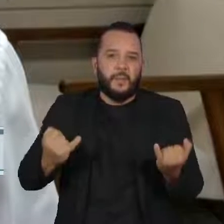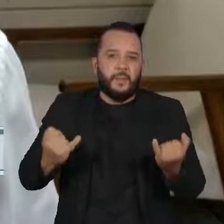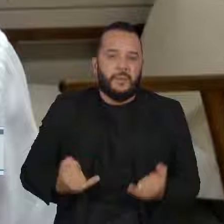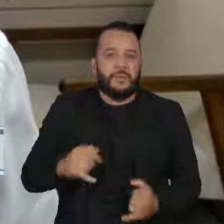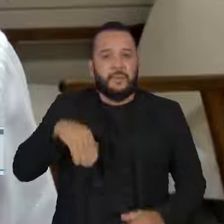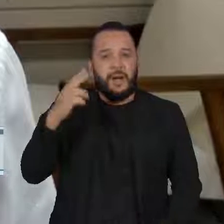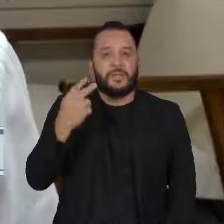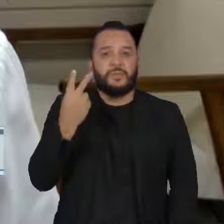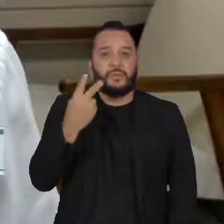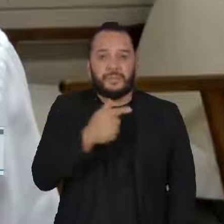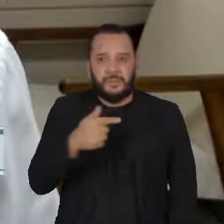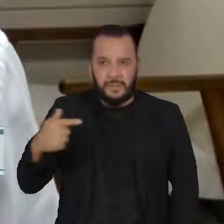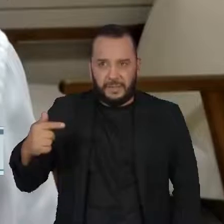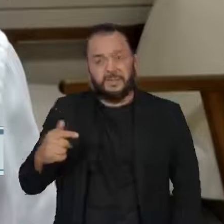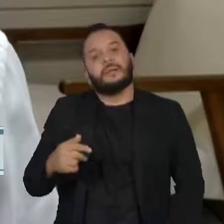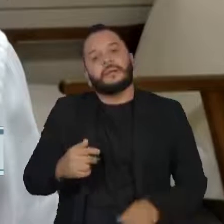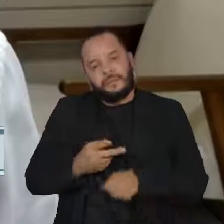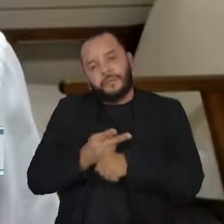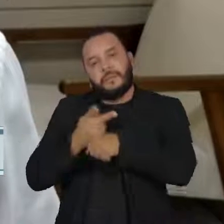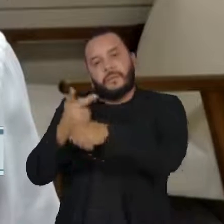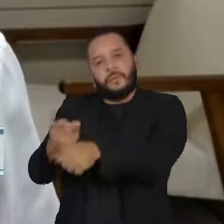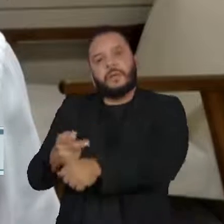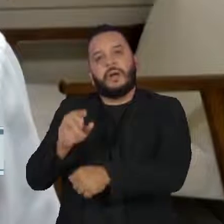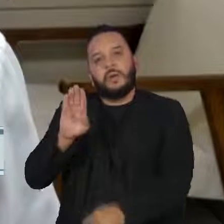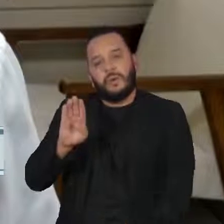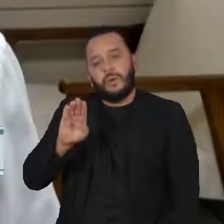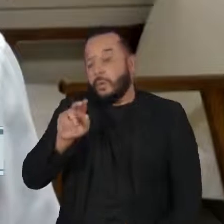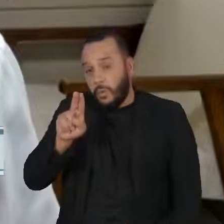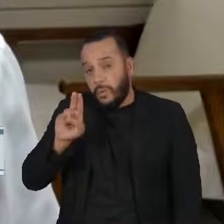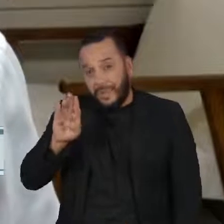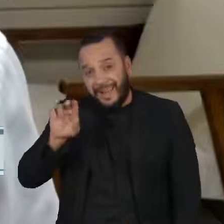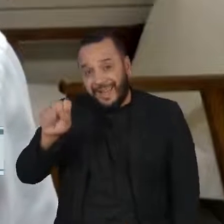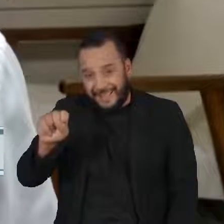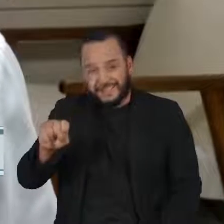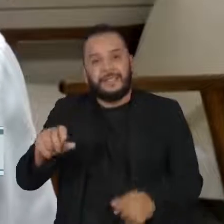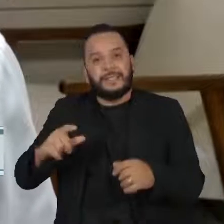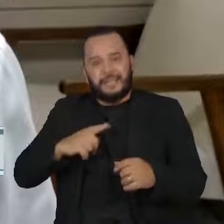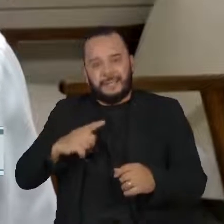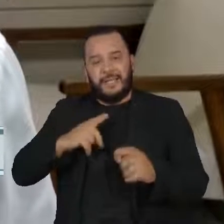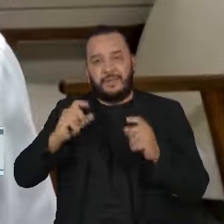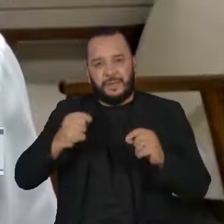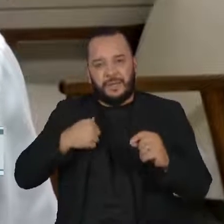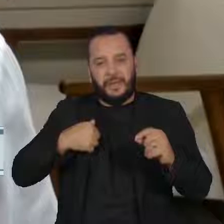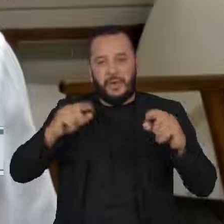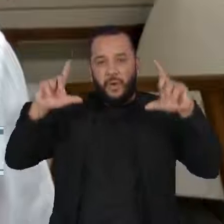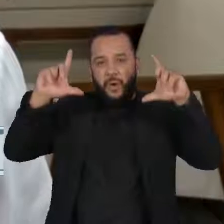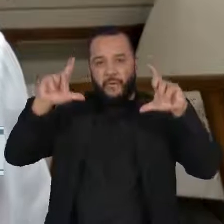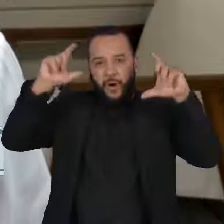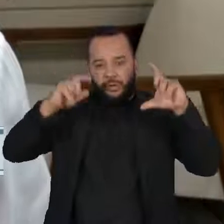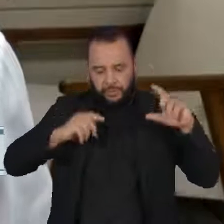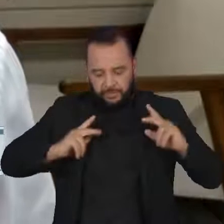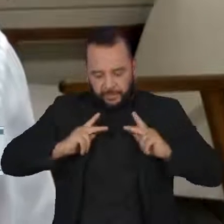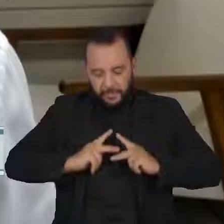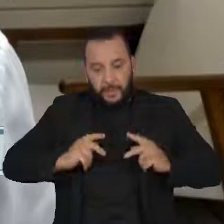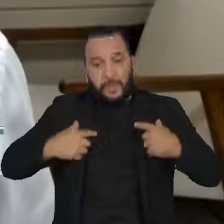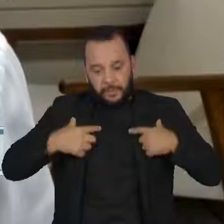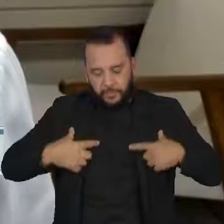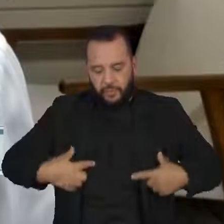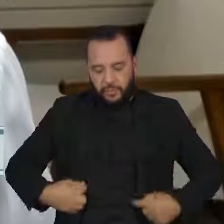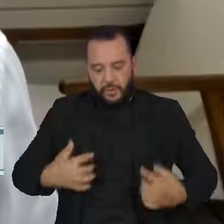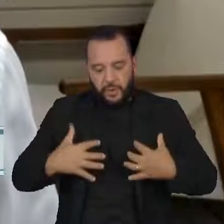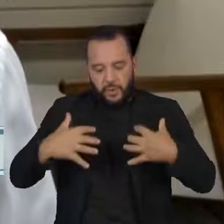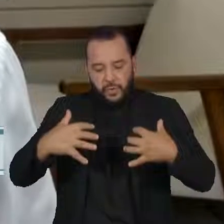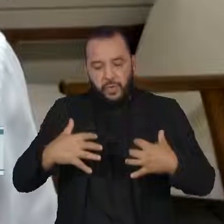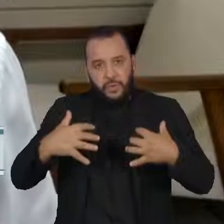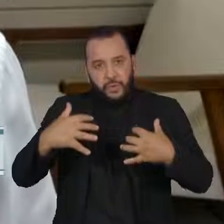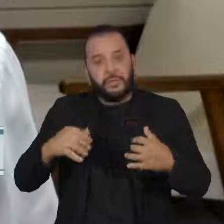unidade básica de saúde. Nesse momento, é solicitado um raio-x de tórax, porque a tuberculose acomete mais o pulmão. É solicitado o exame do